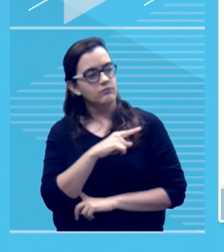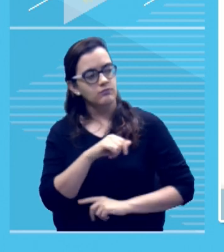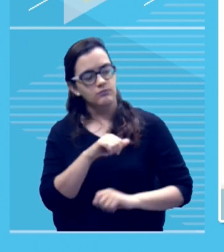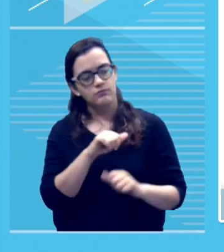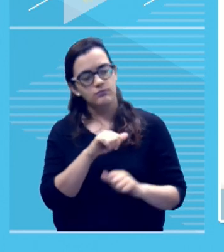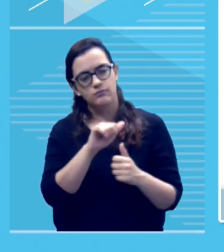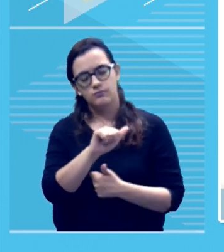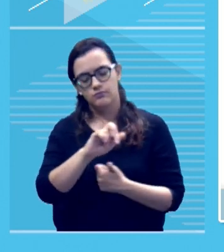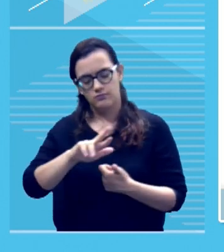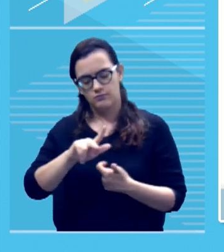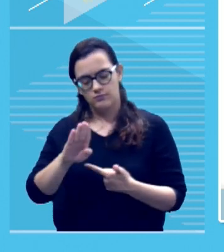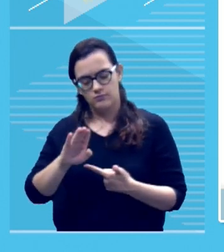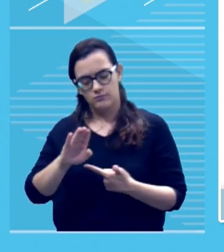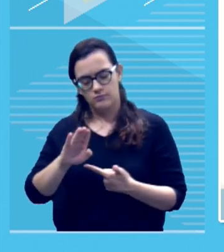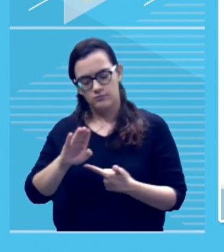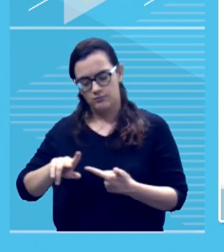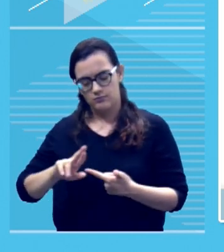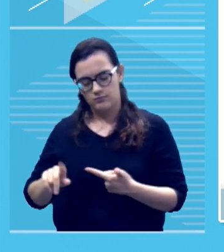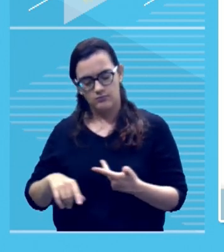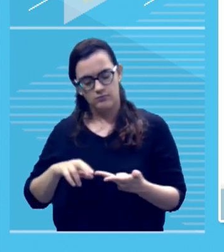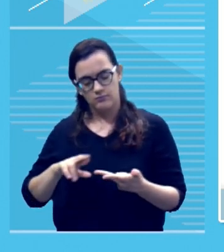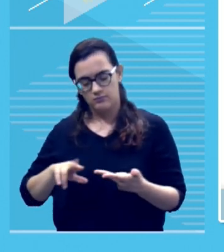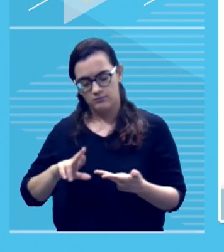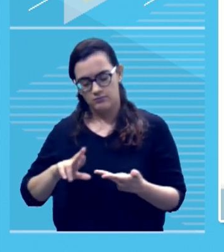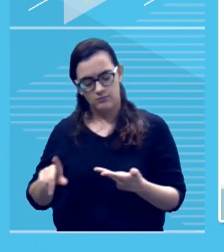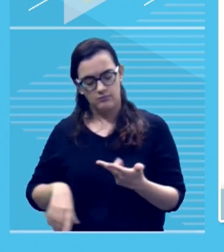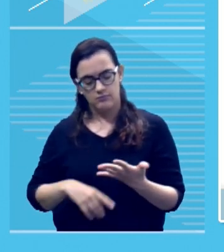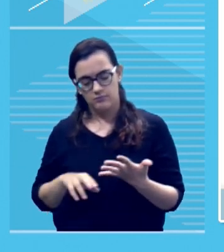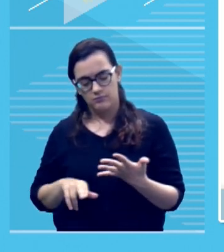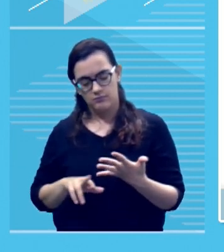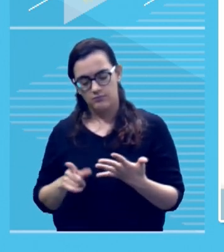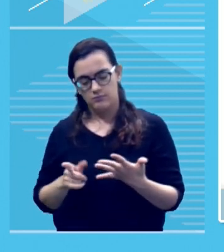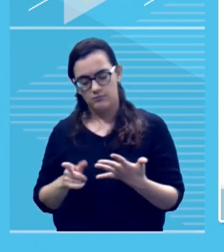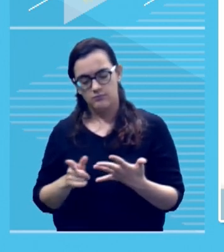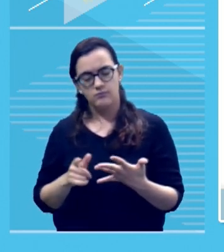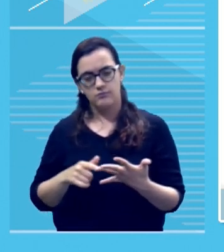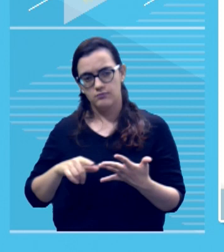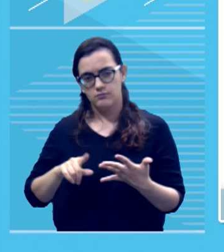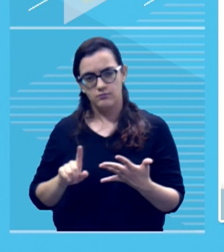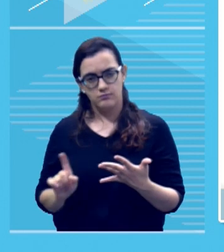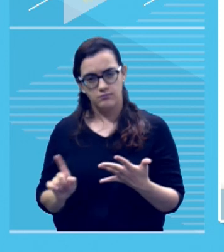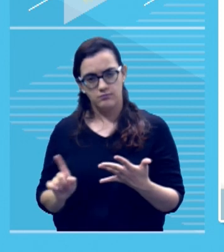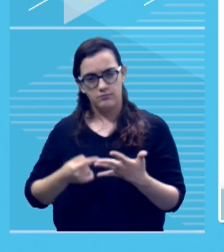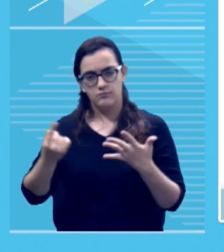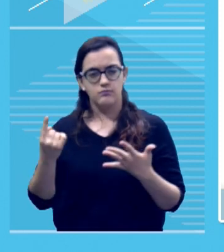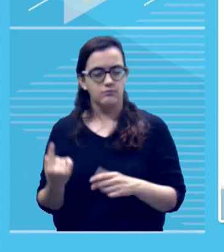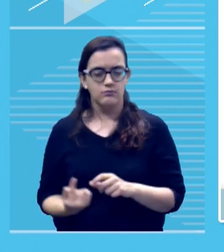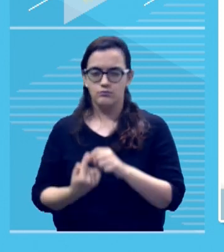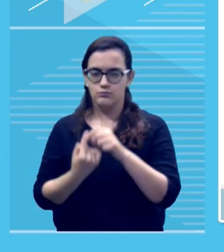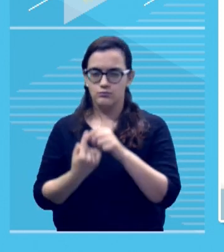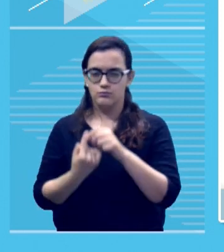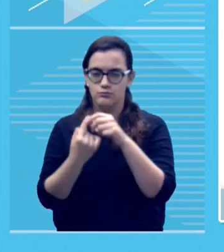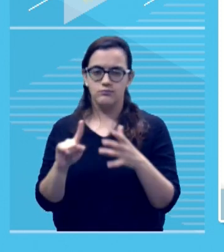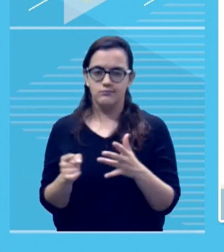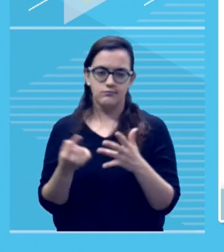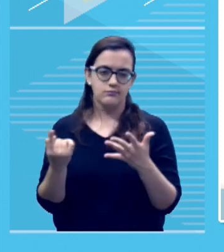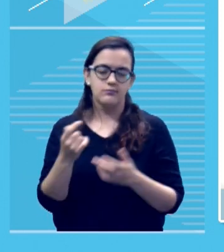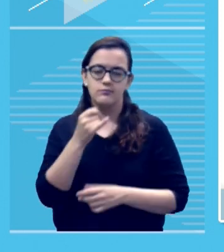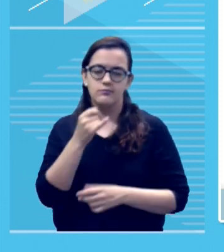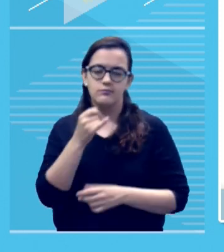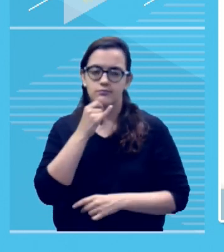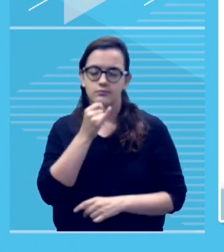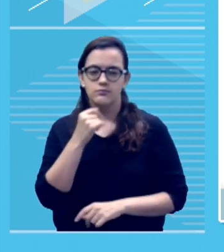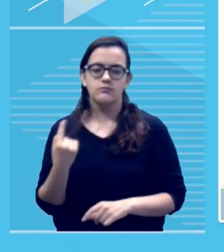assimétrico. Perfeito? Nenhuma outra vai dar certo. Só vai dar certo a letra D, que é a única que apresenta